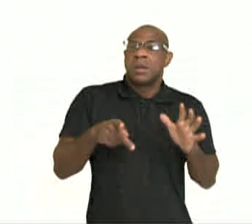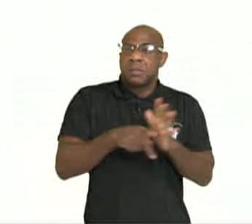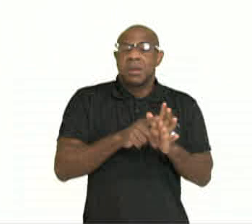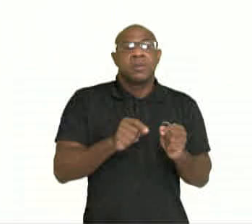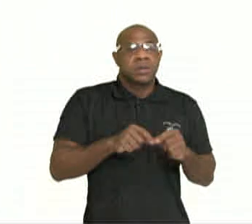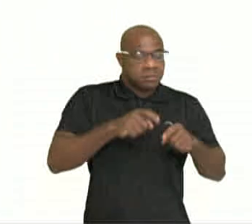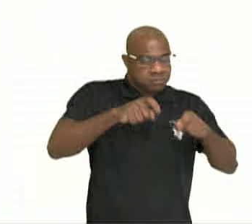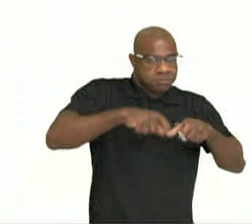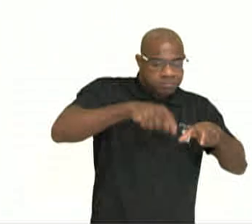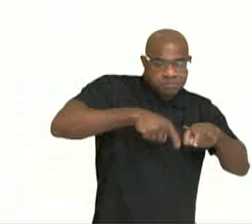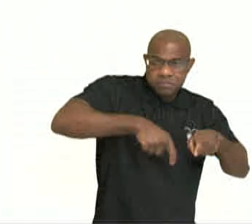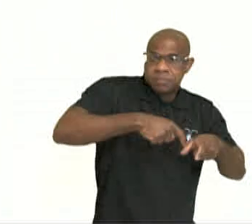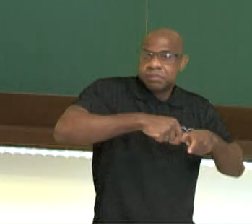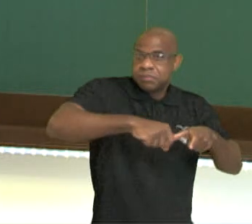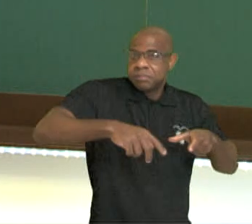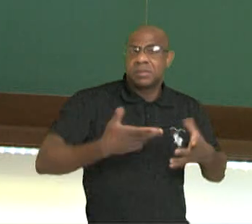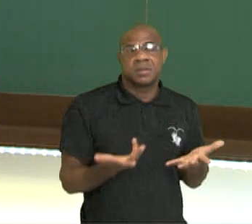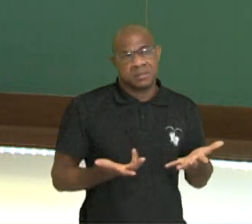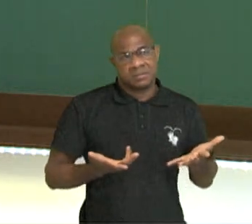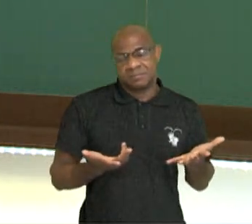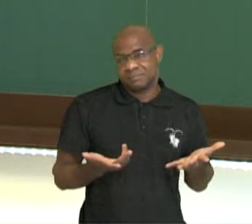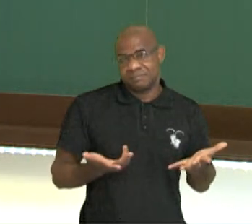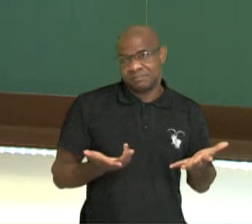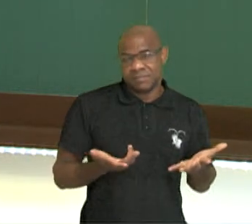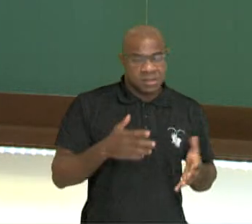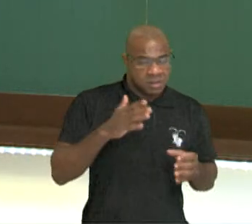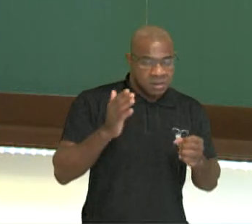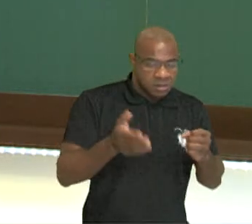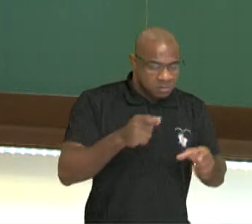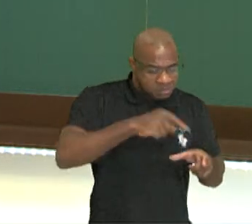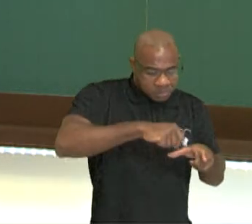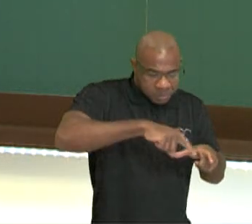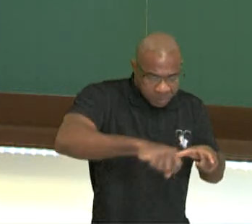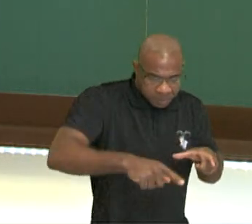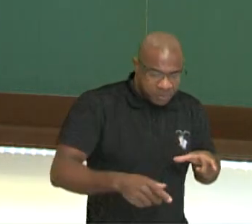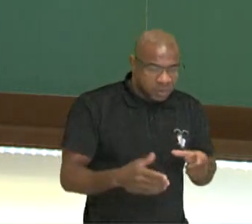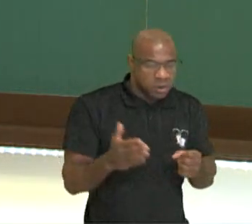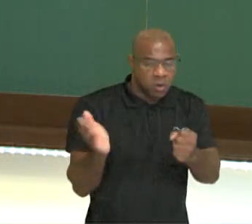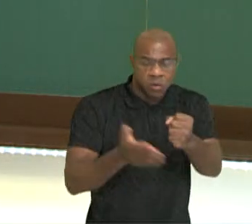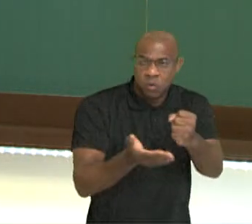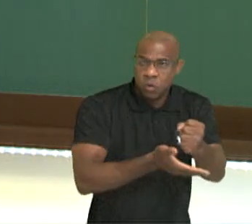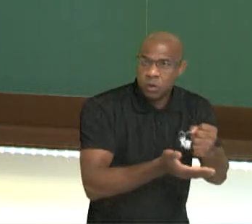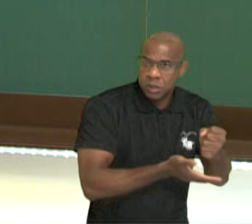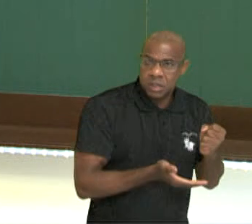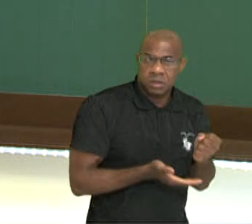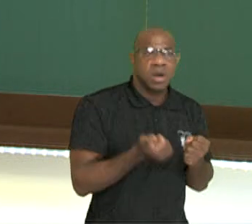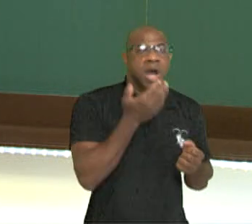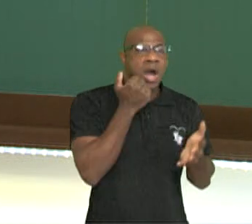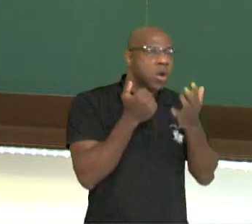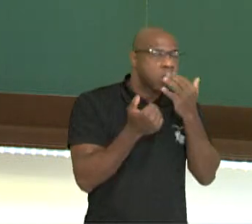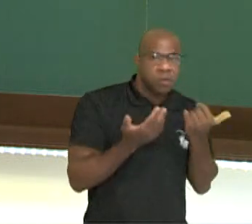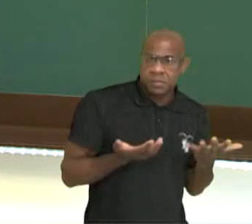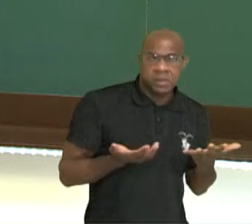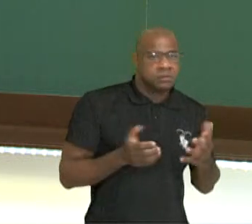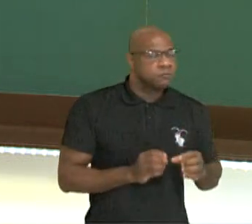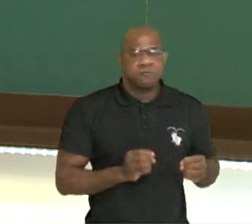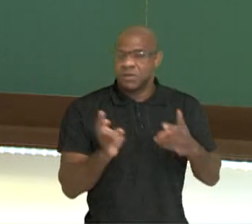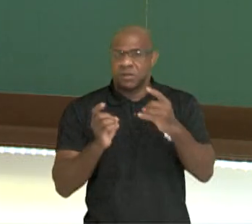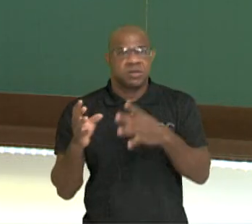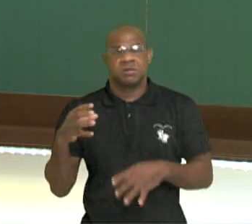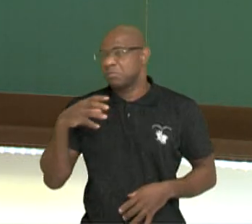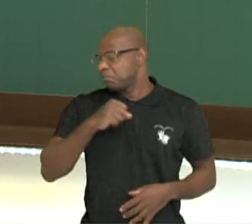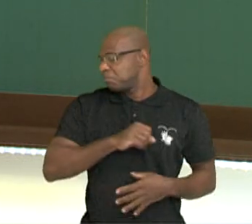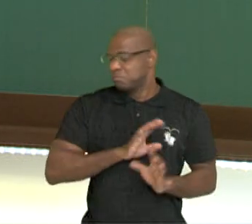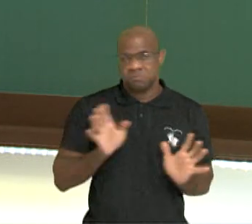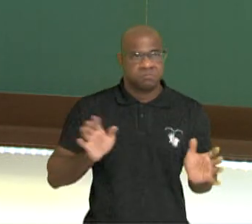produção, ou seja, produziu, colheu, consumiu e aquele excedente já vai para a mesa das pessoas.